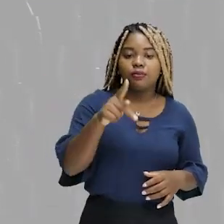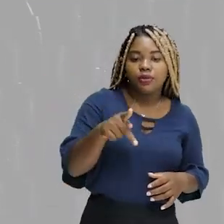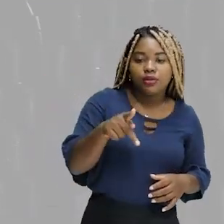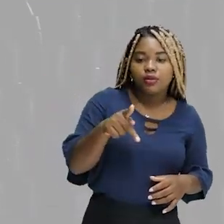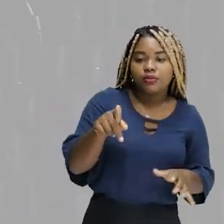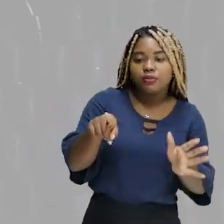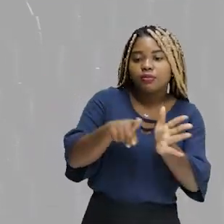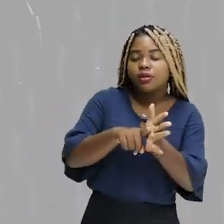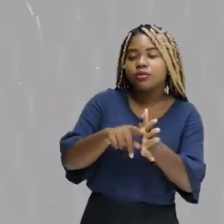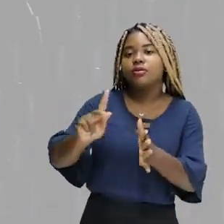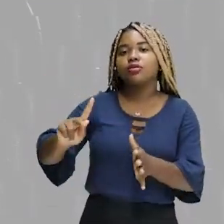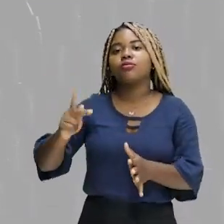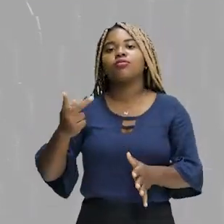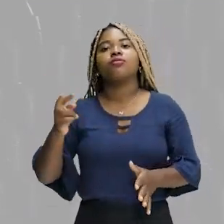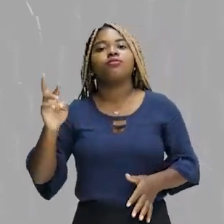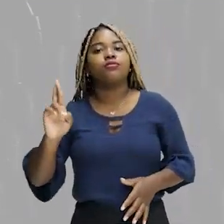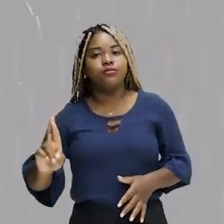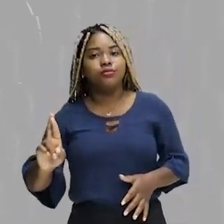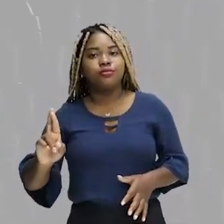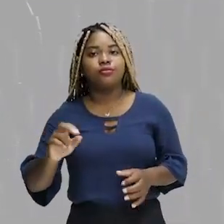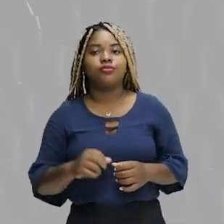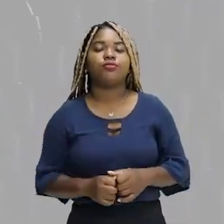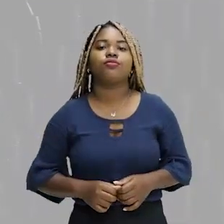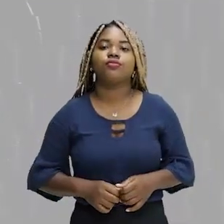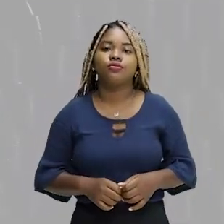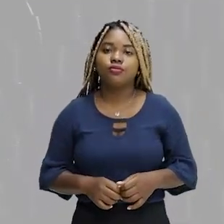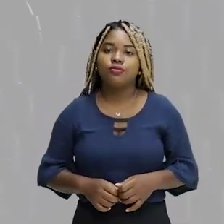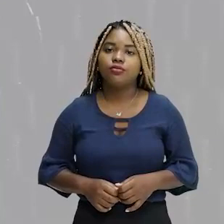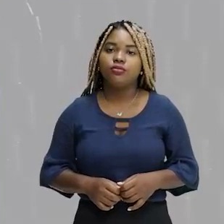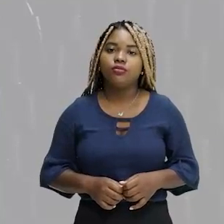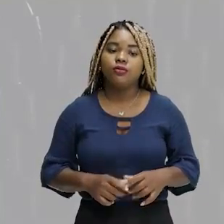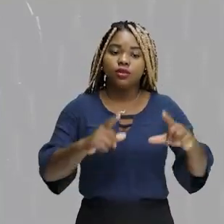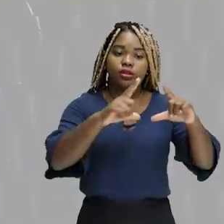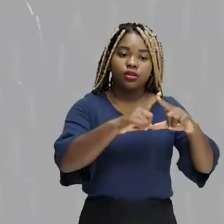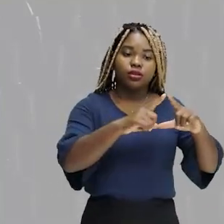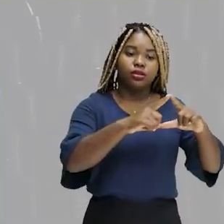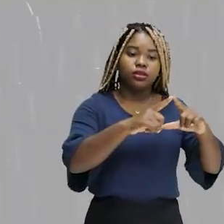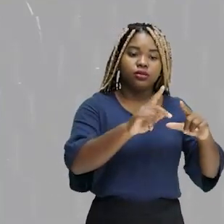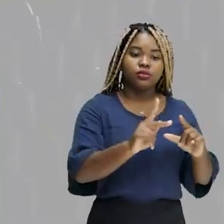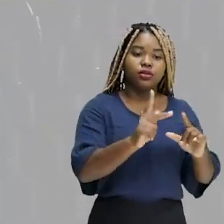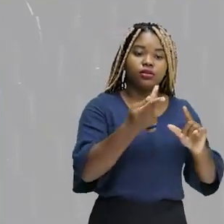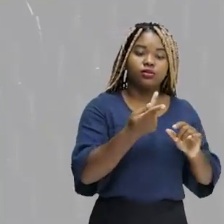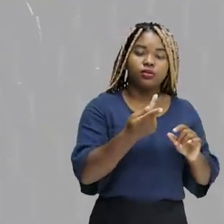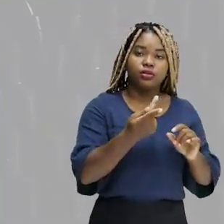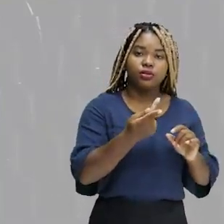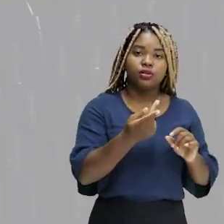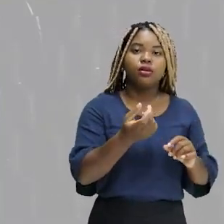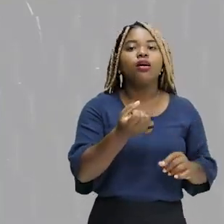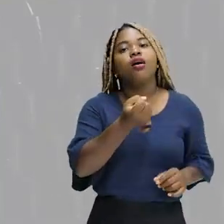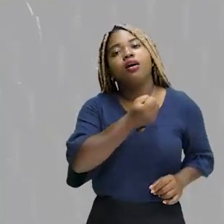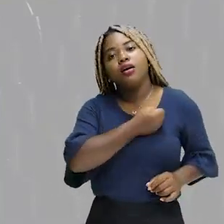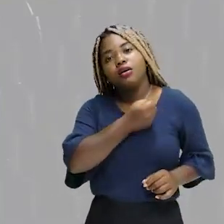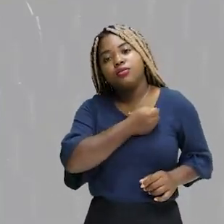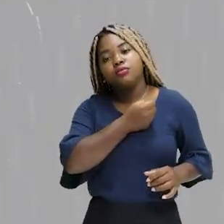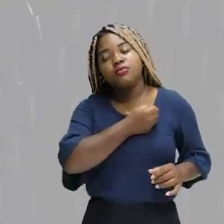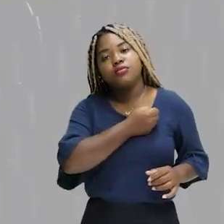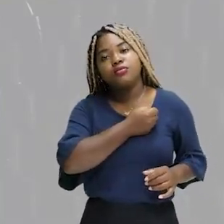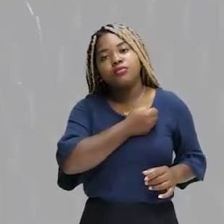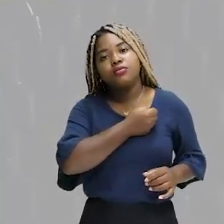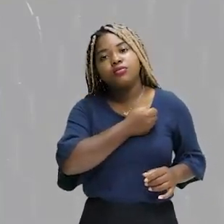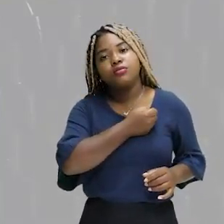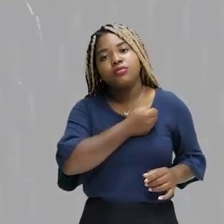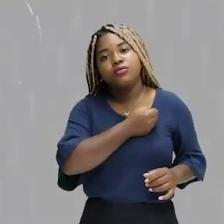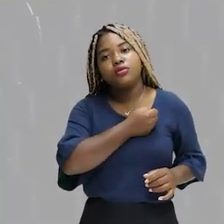Show? Lembraram? Bom, esse ΔH, né, esse resultado, vai ser um número seguido de